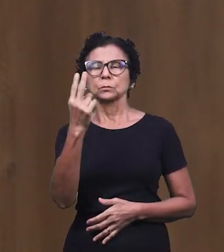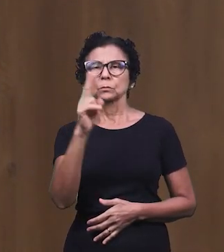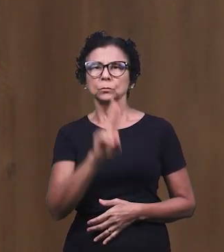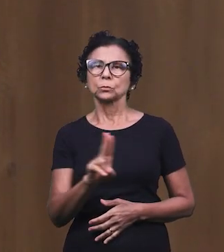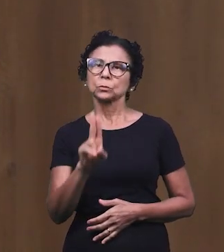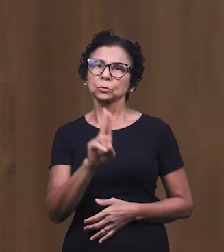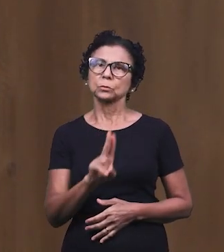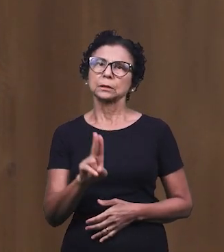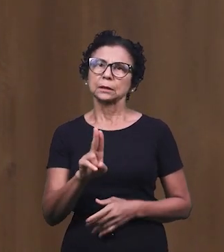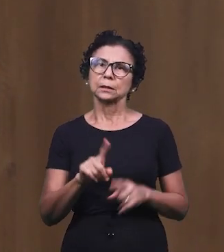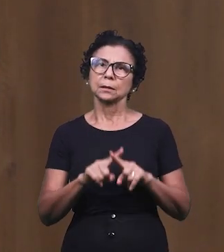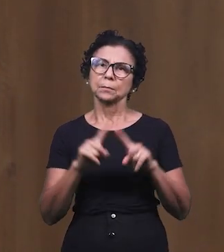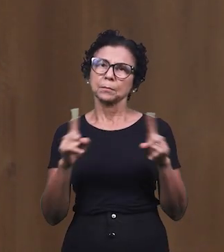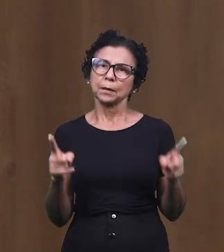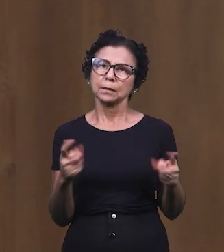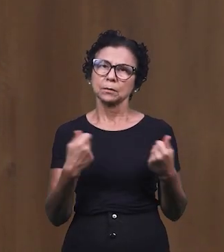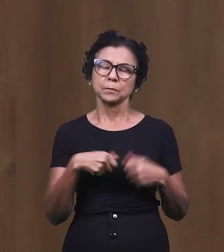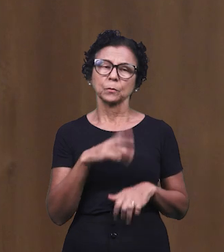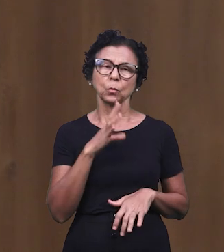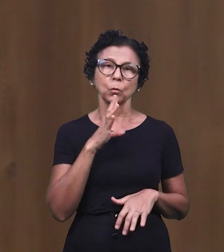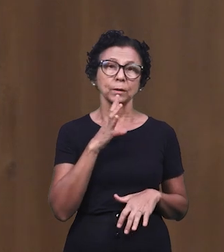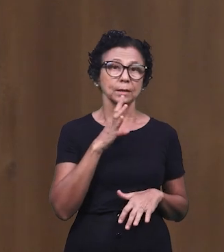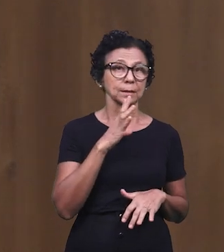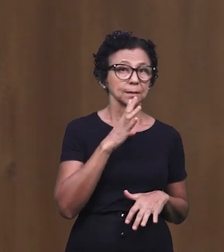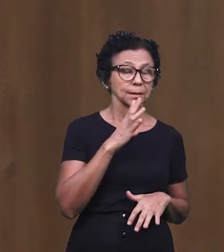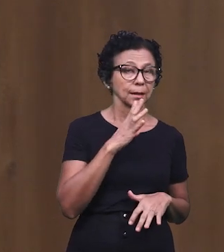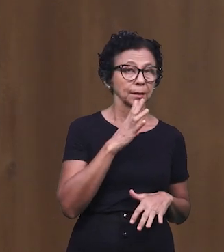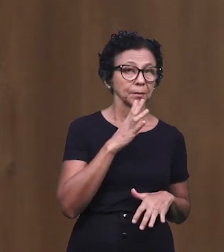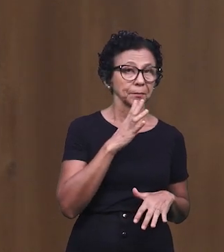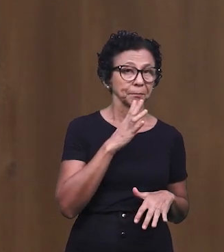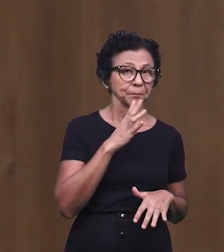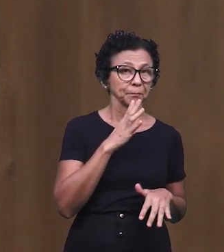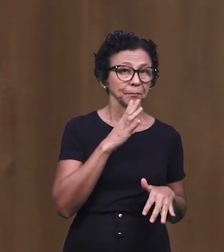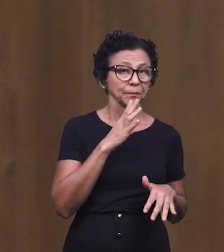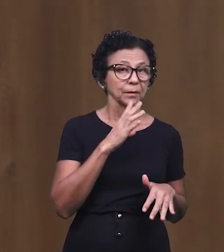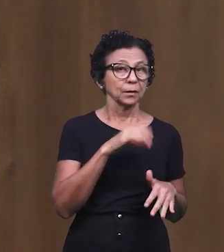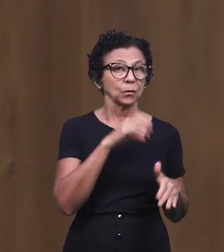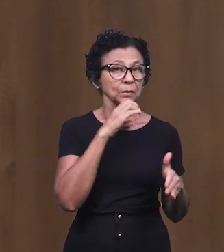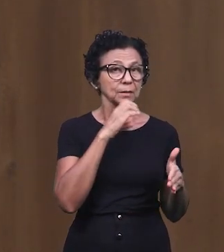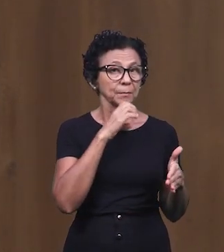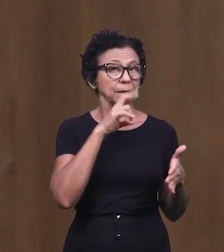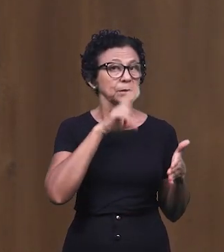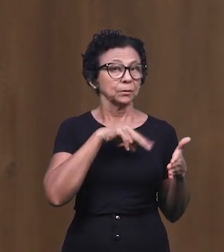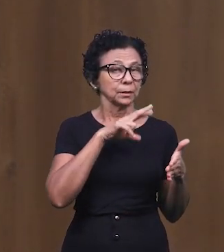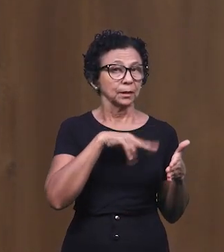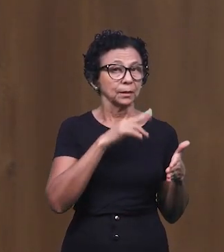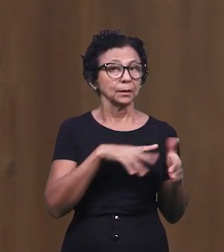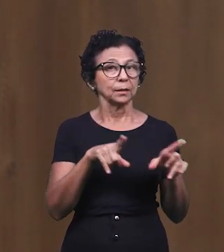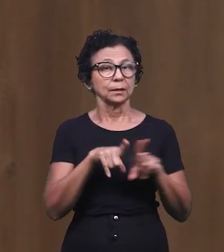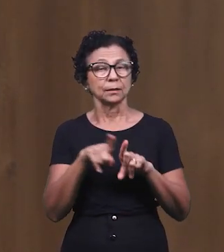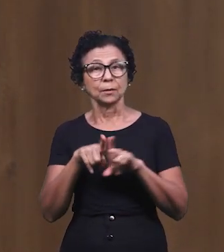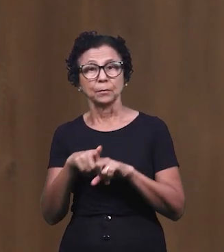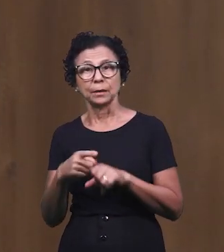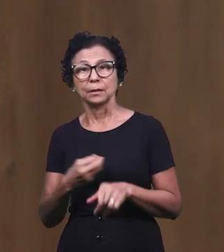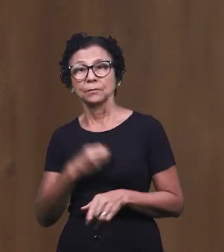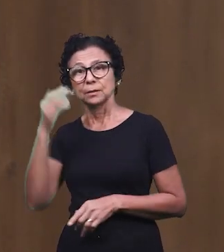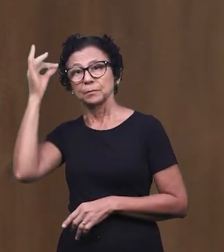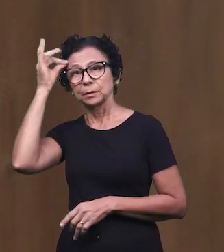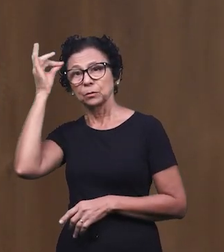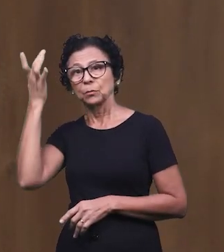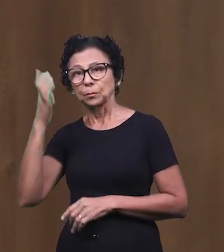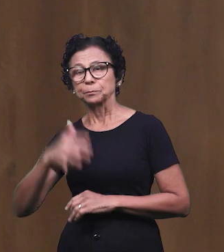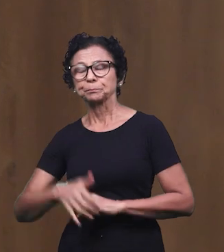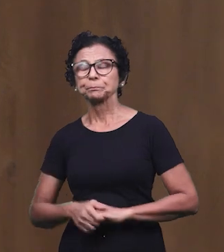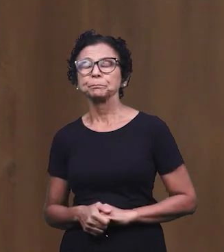parte conheceis, em parte profetizais. Então, a parte do conhecimento não pode faltar. Mas agora, tratando de estratégia, de questão